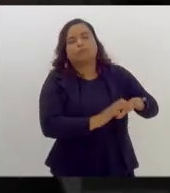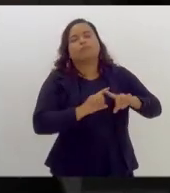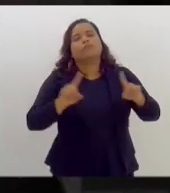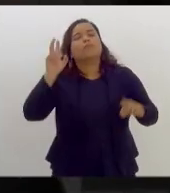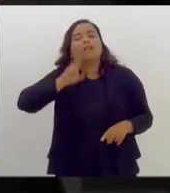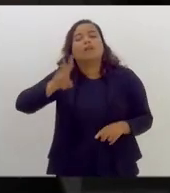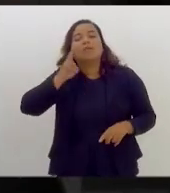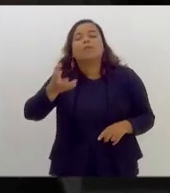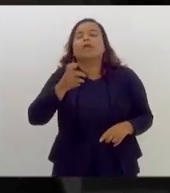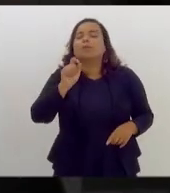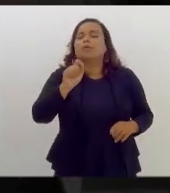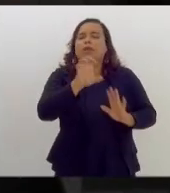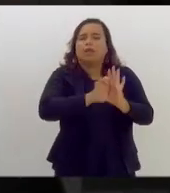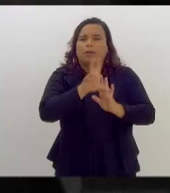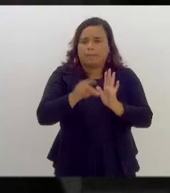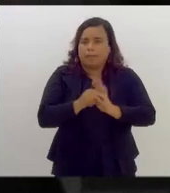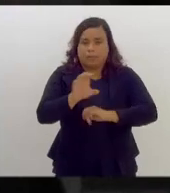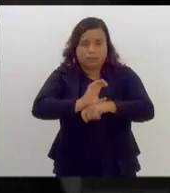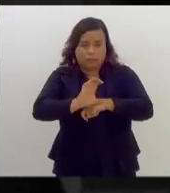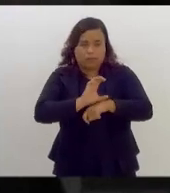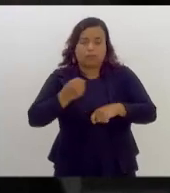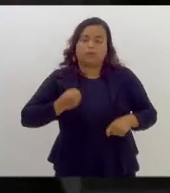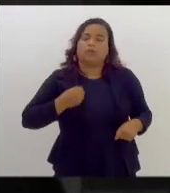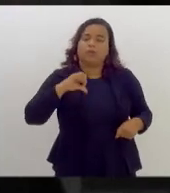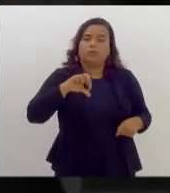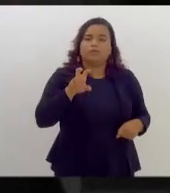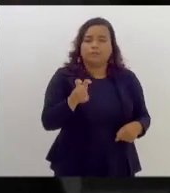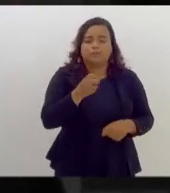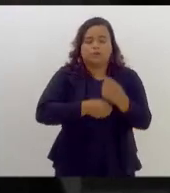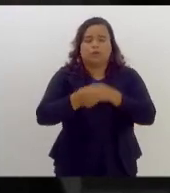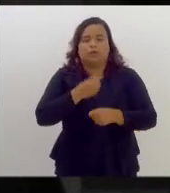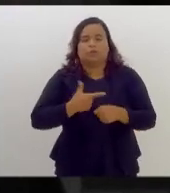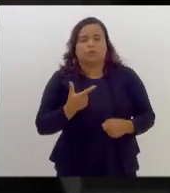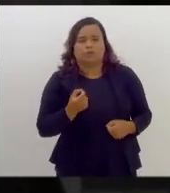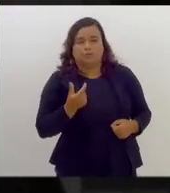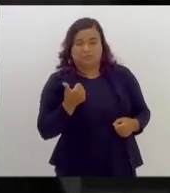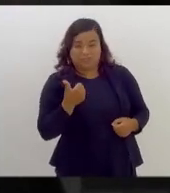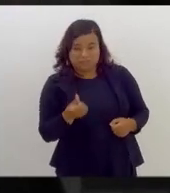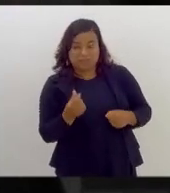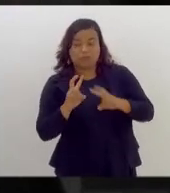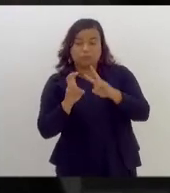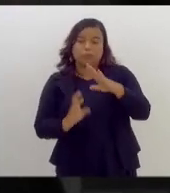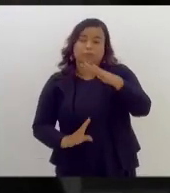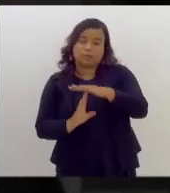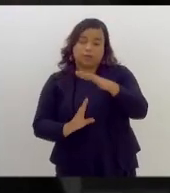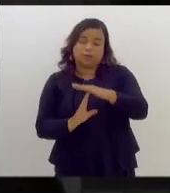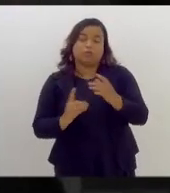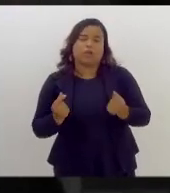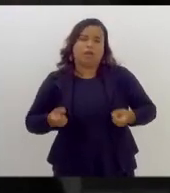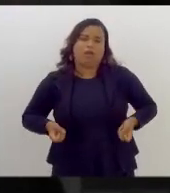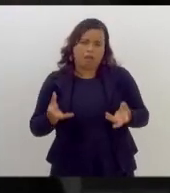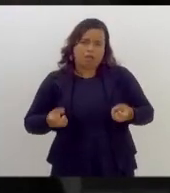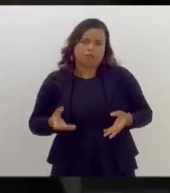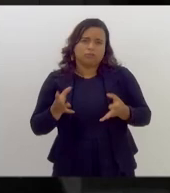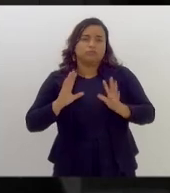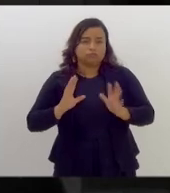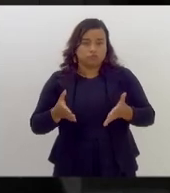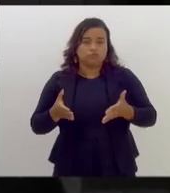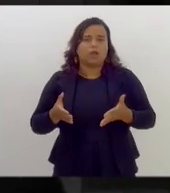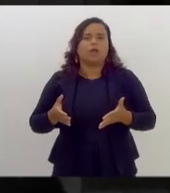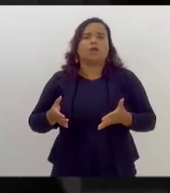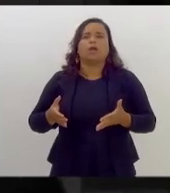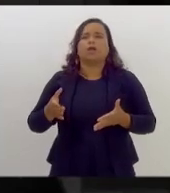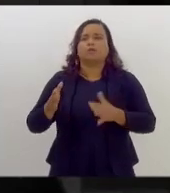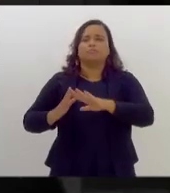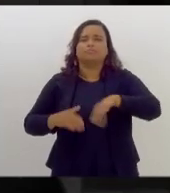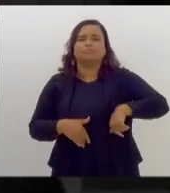que desde que a emenda constitucional 95 de 2016, a emenda do teto de gastos, foi promulgada sob o governo golpista